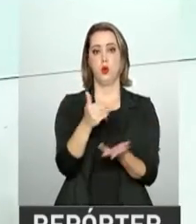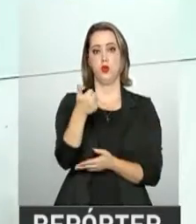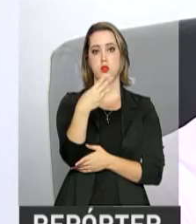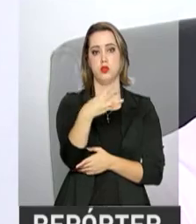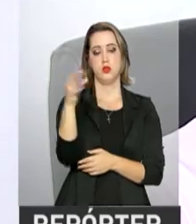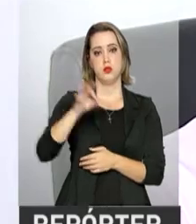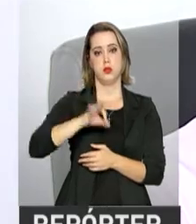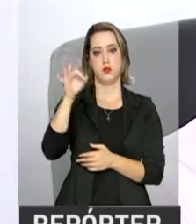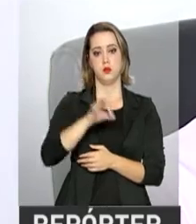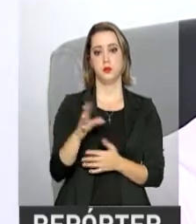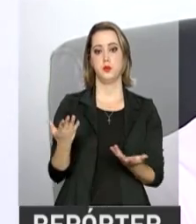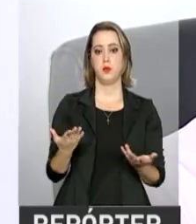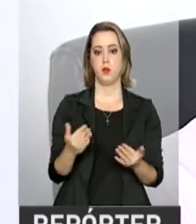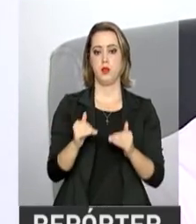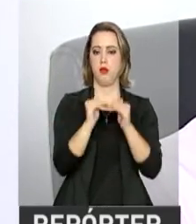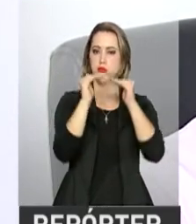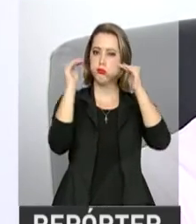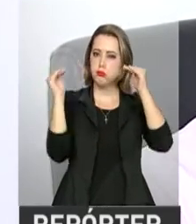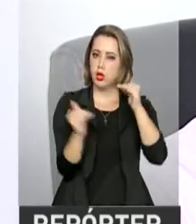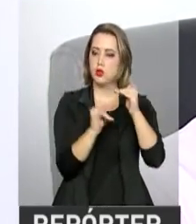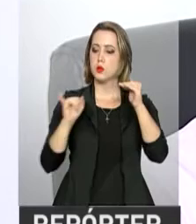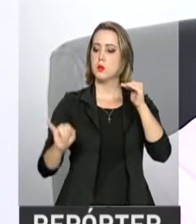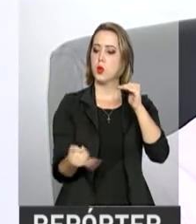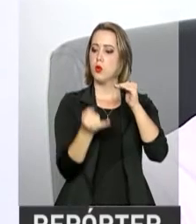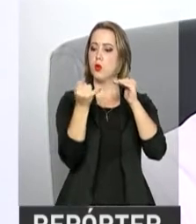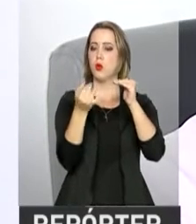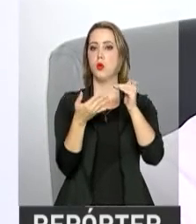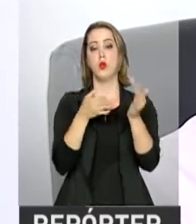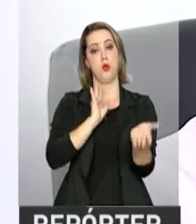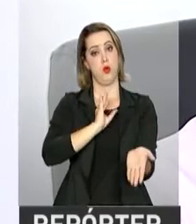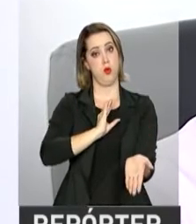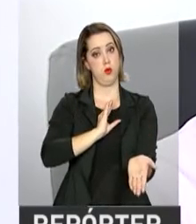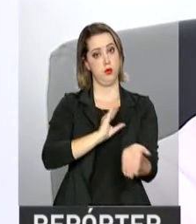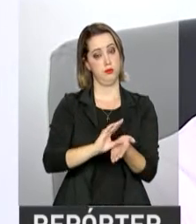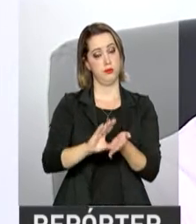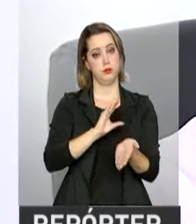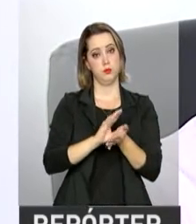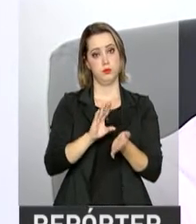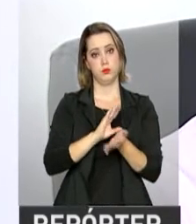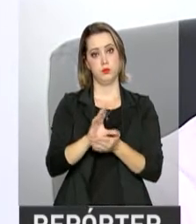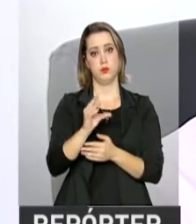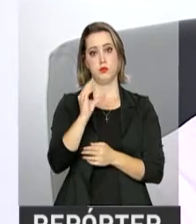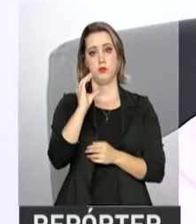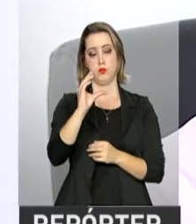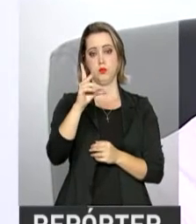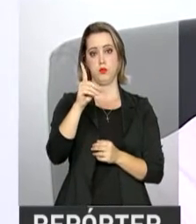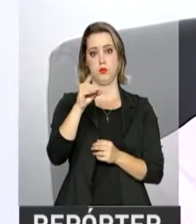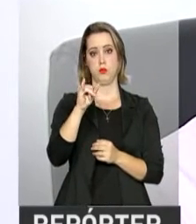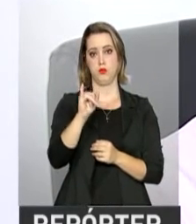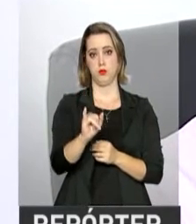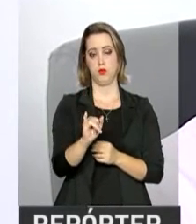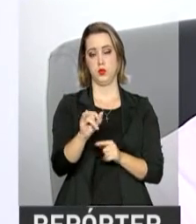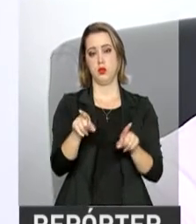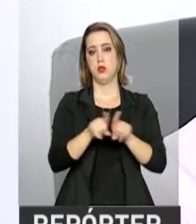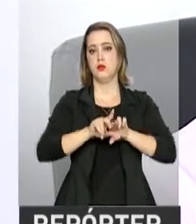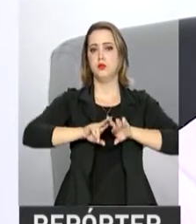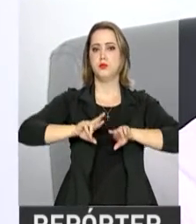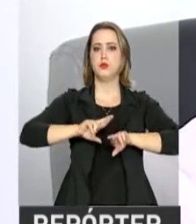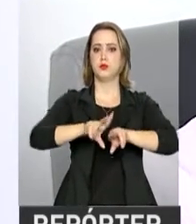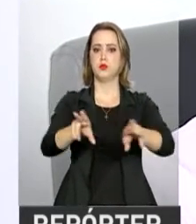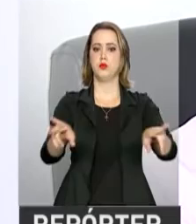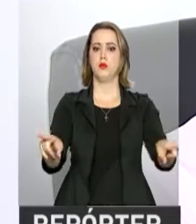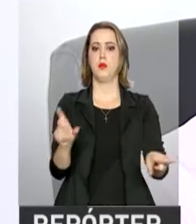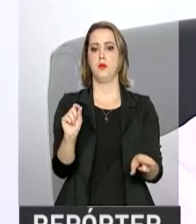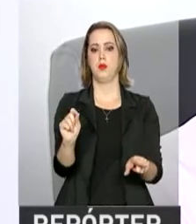com a queda da taxa selic os investimentos mapeados lastreado em cd e tendem a cair diz ou diretas se